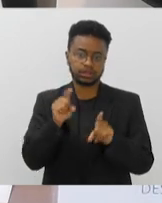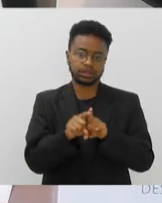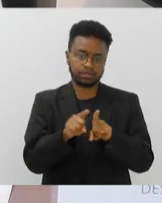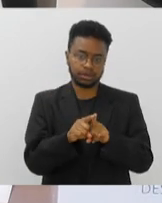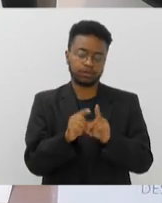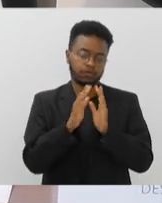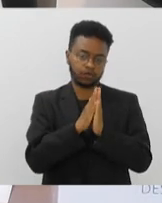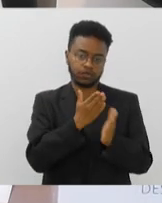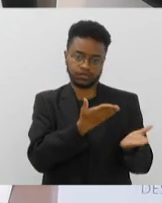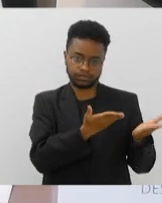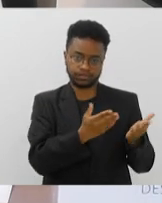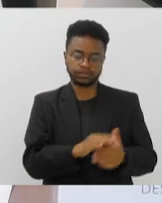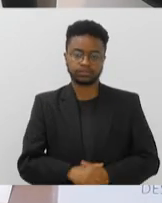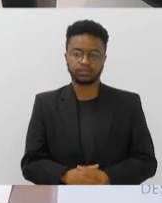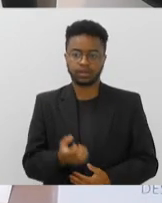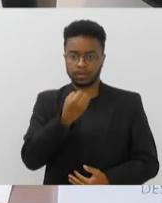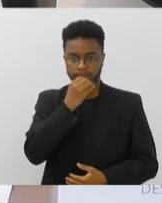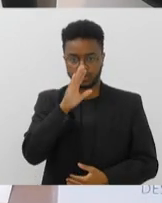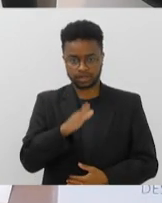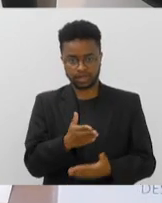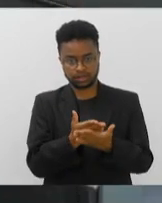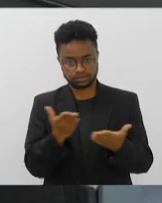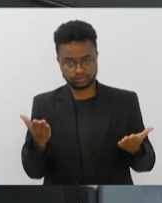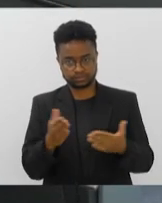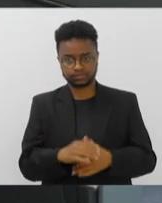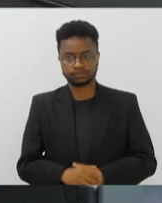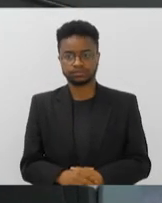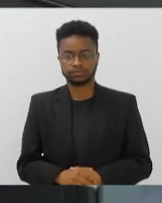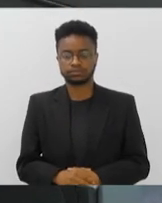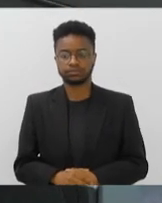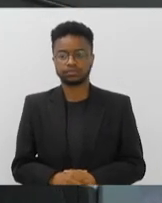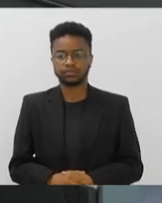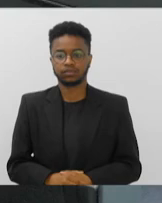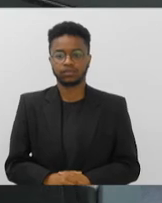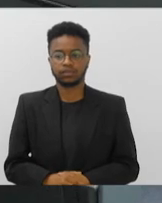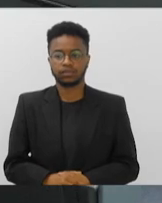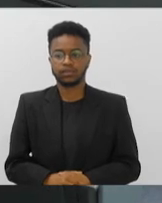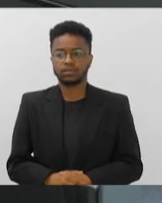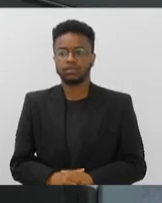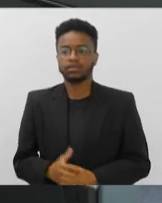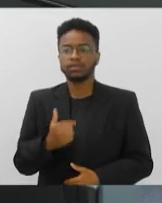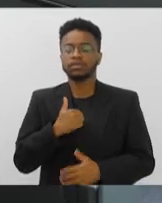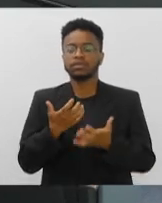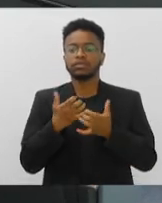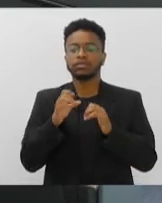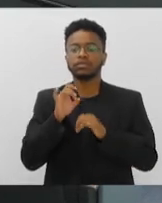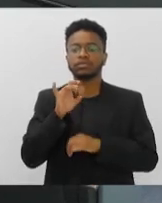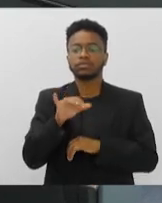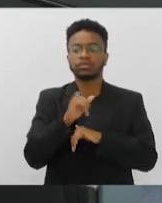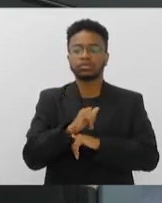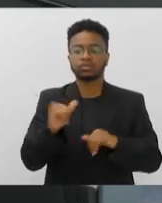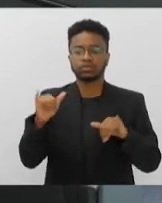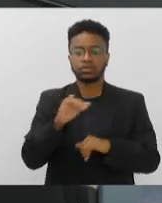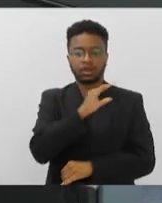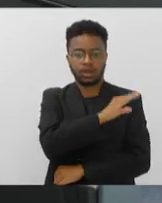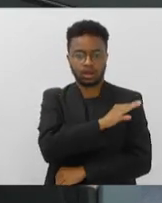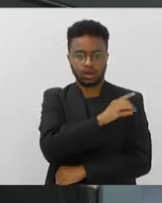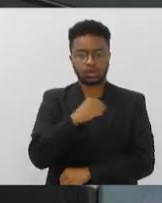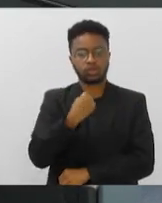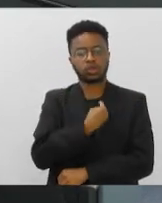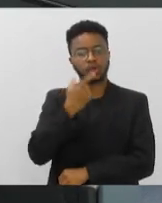por gentileza Boa tarde Boa tarde a todos tard é só para constar Campos eh conseguimos no mês